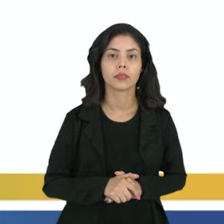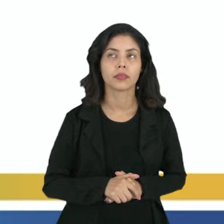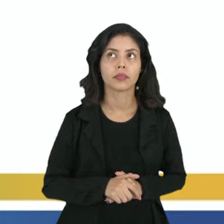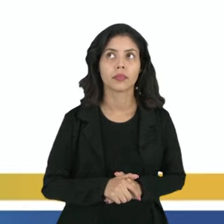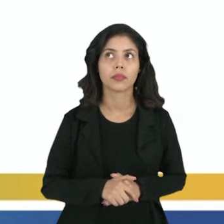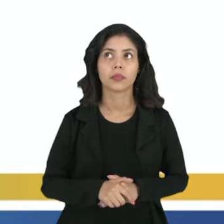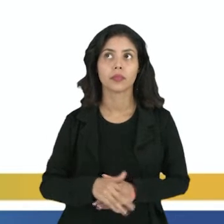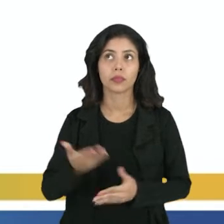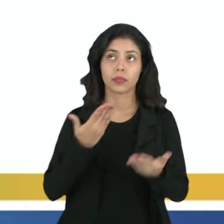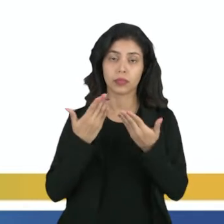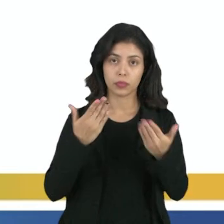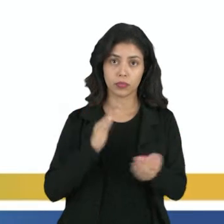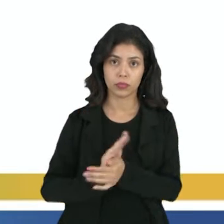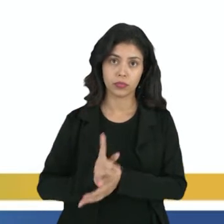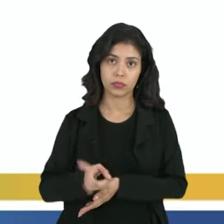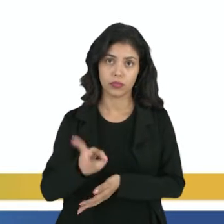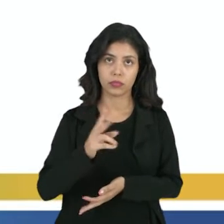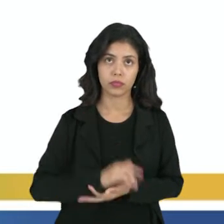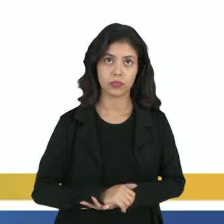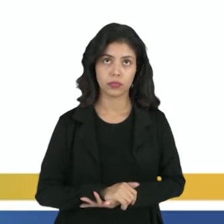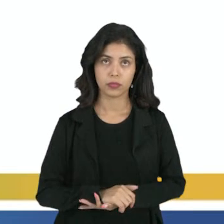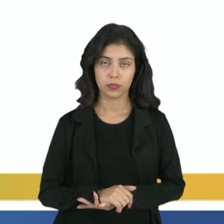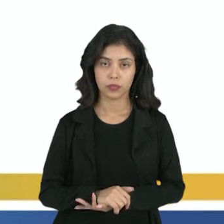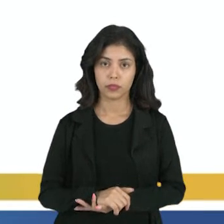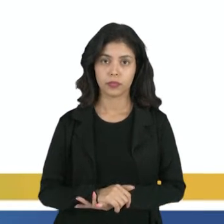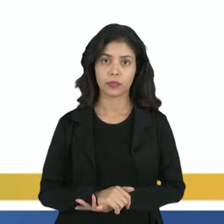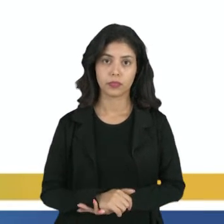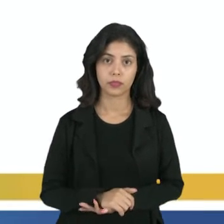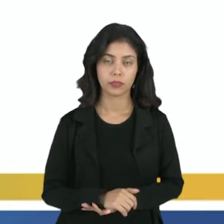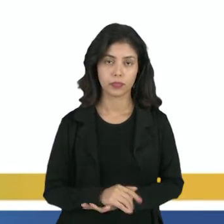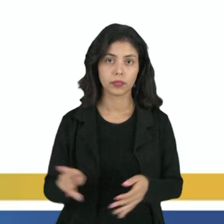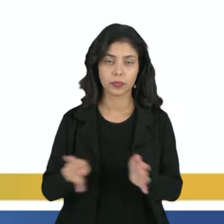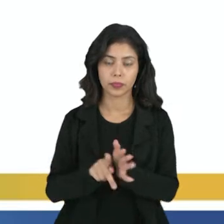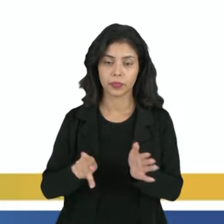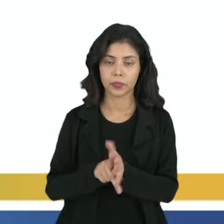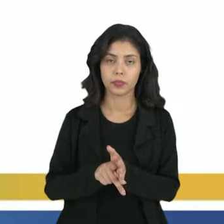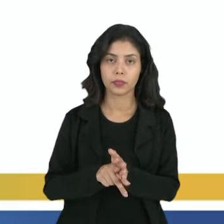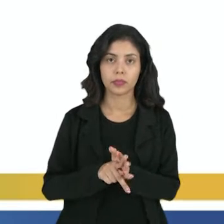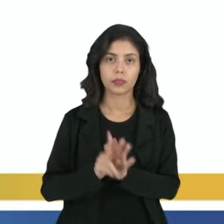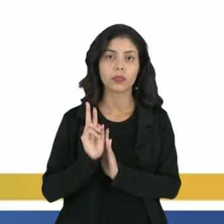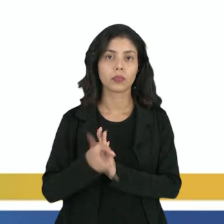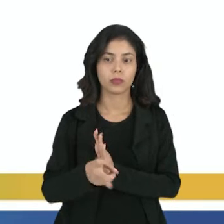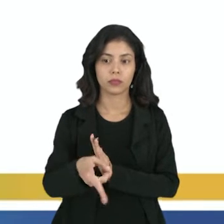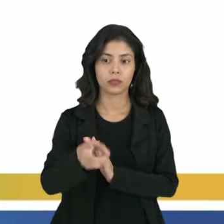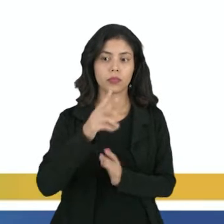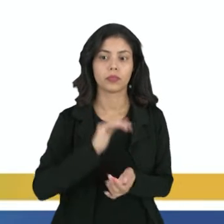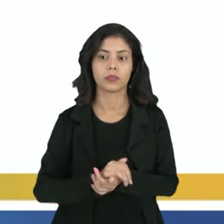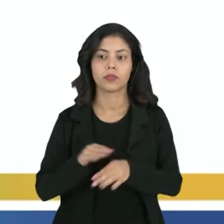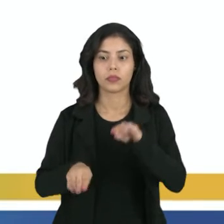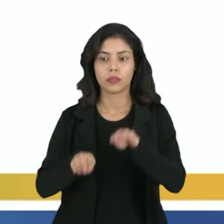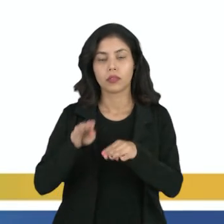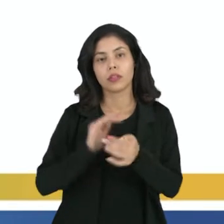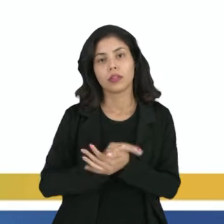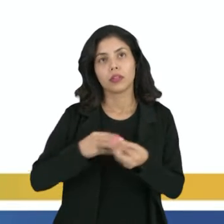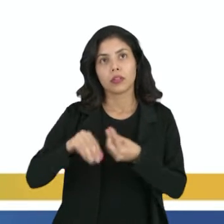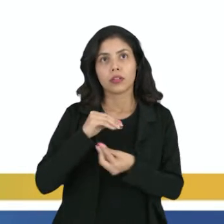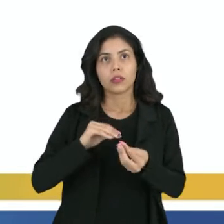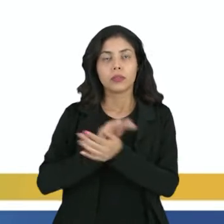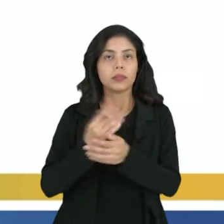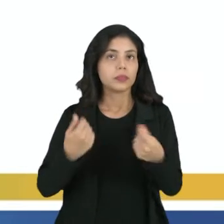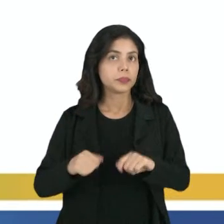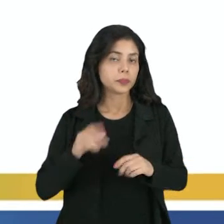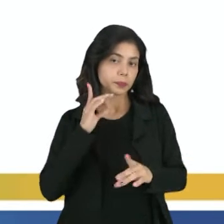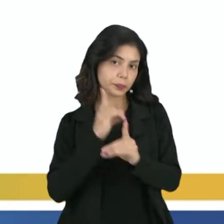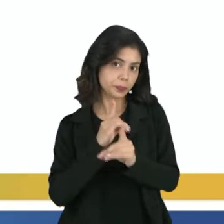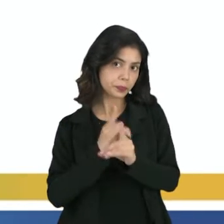essa relação vai ser constante. Então, para a gente determinar a constante de equilíbrio de uma reação, a gente